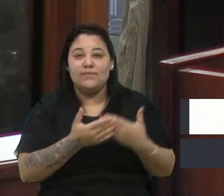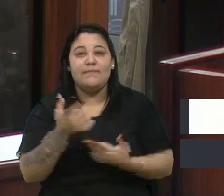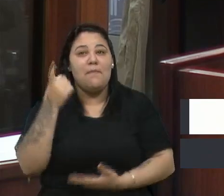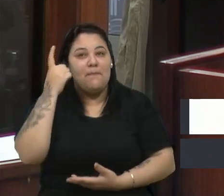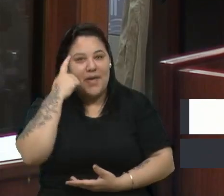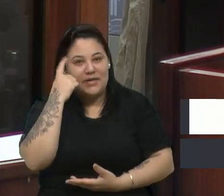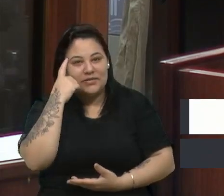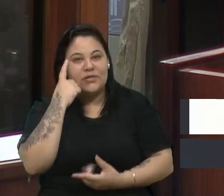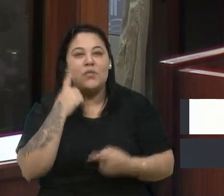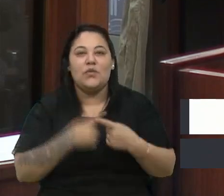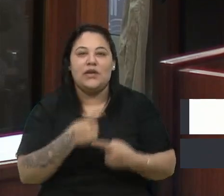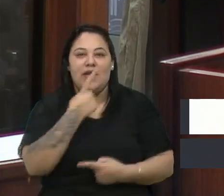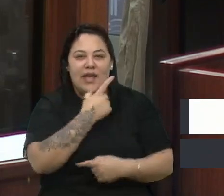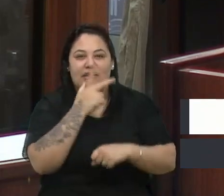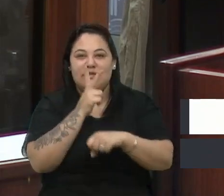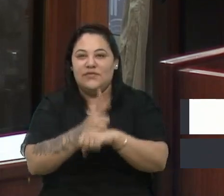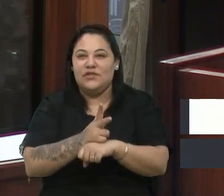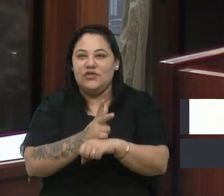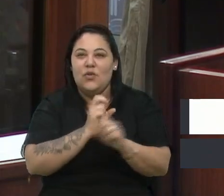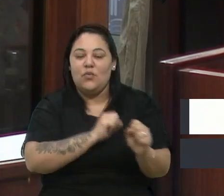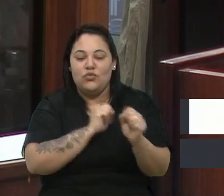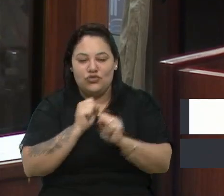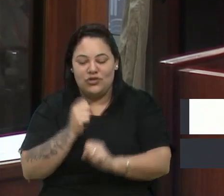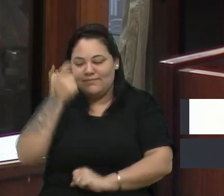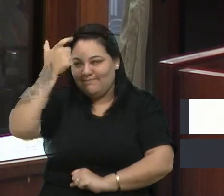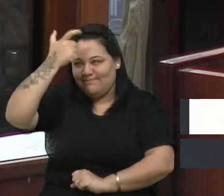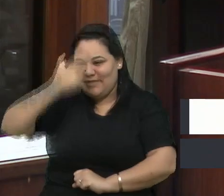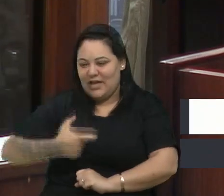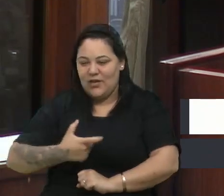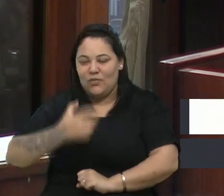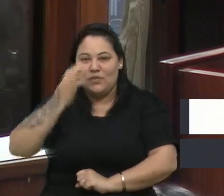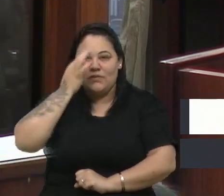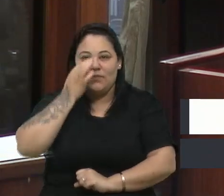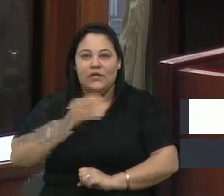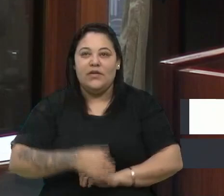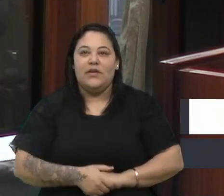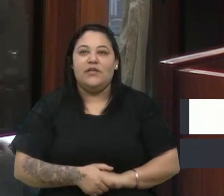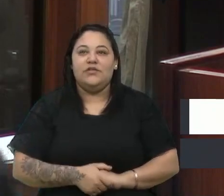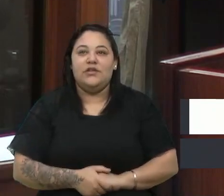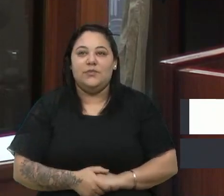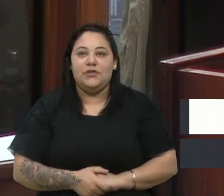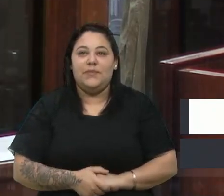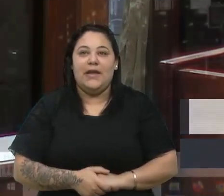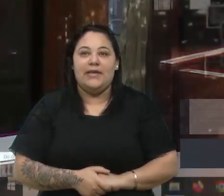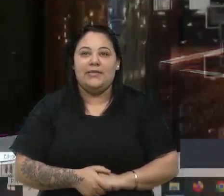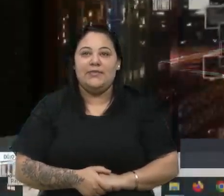porque esse vídeo poderia ser eu que estaria aqui.